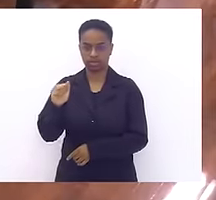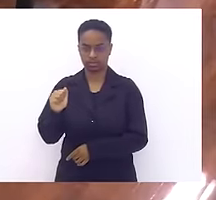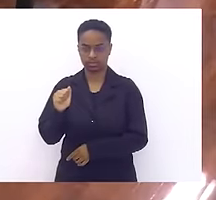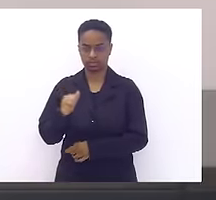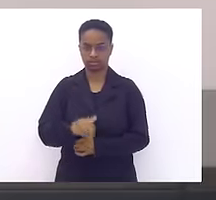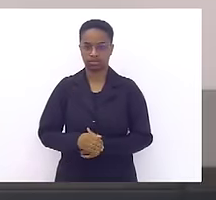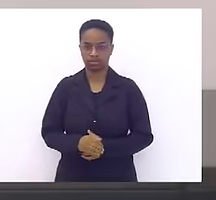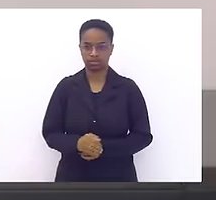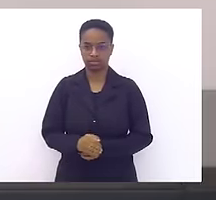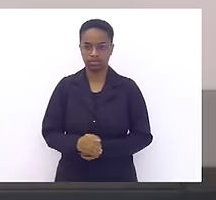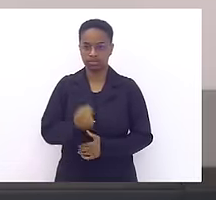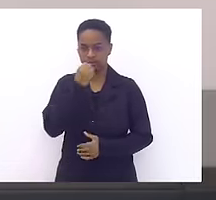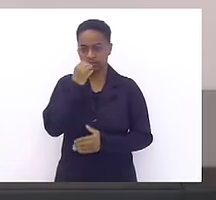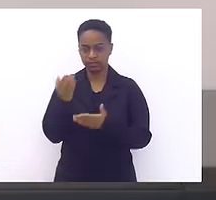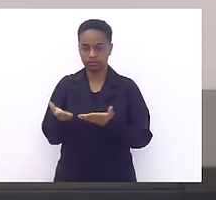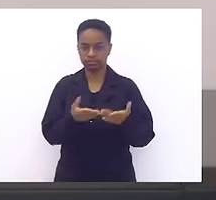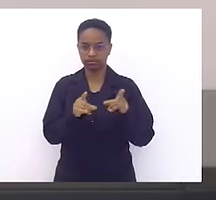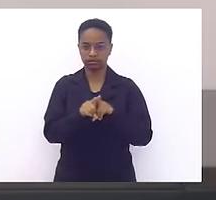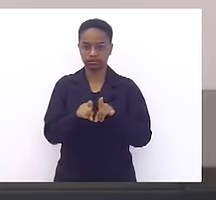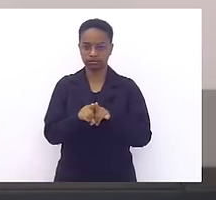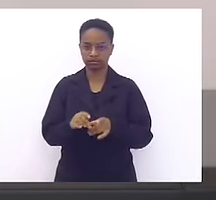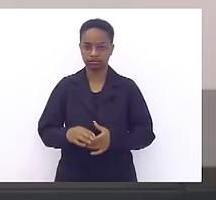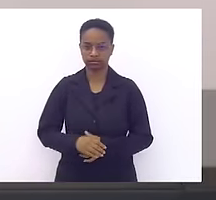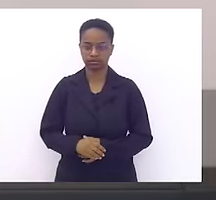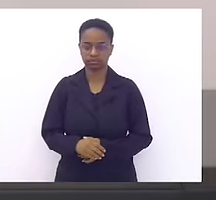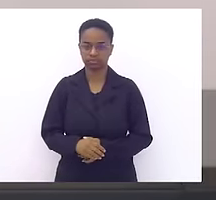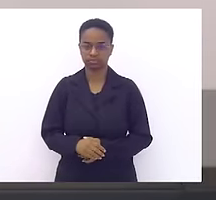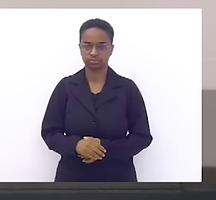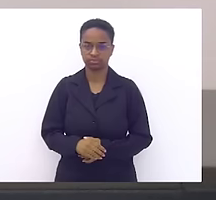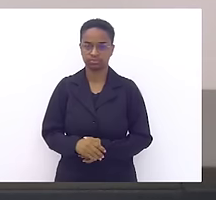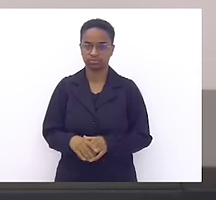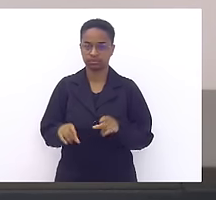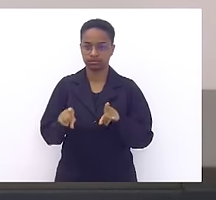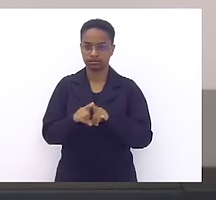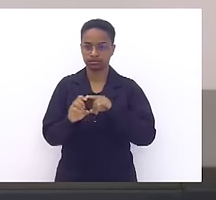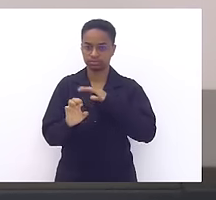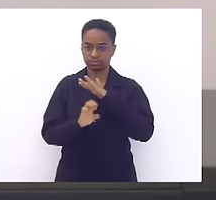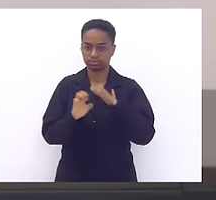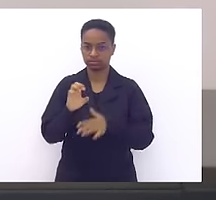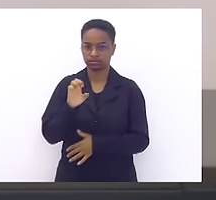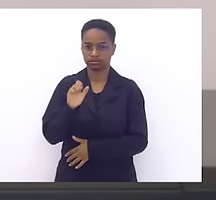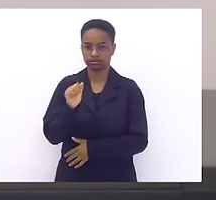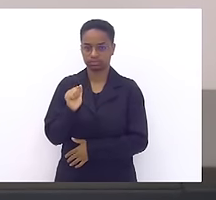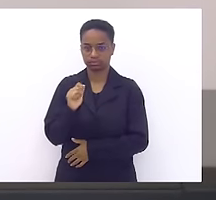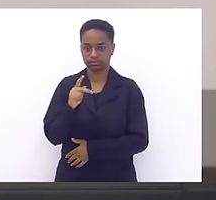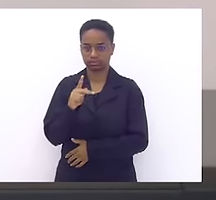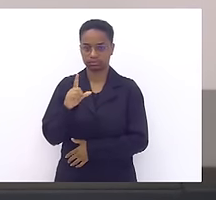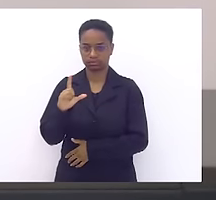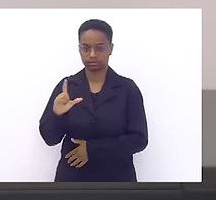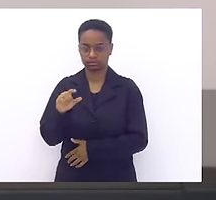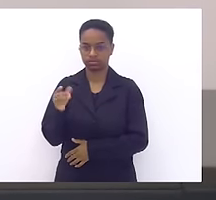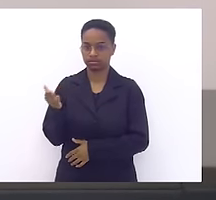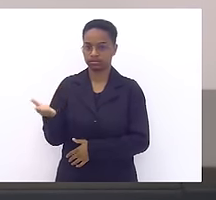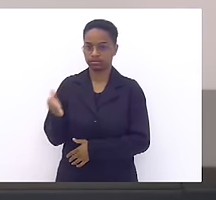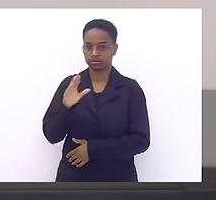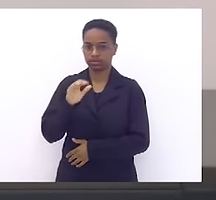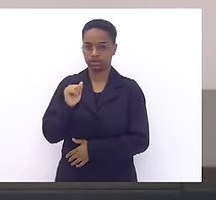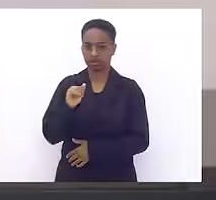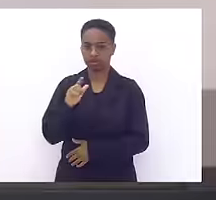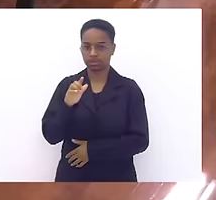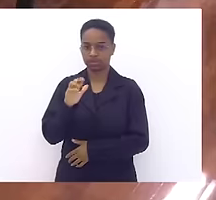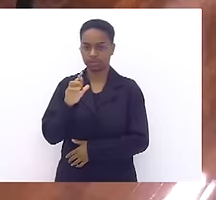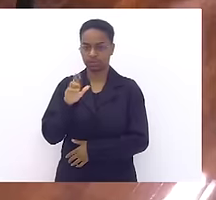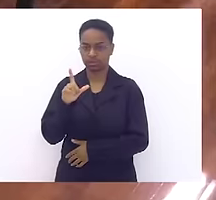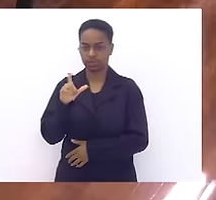Jorge seja bem-vinda e também pela empresa PL Carlos Leandro de Almeida